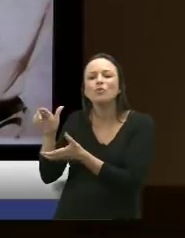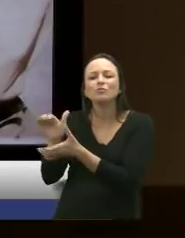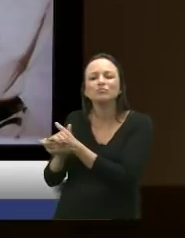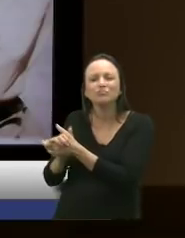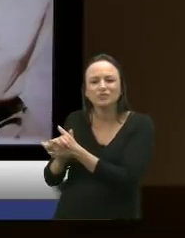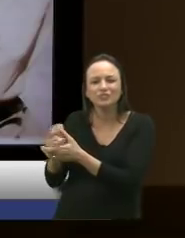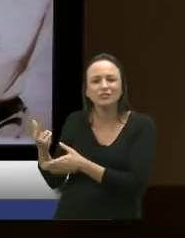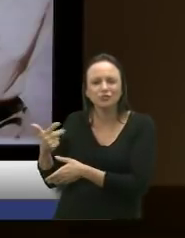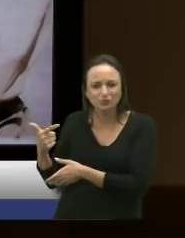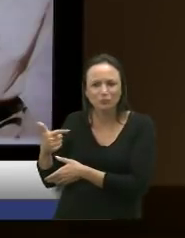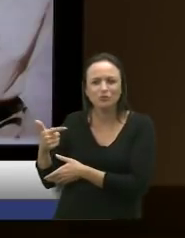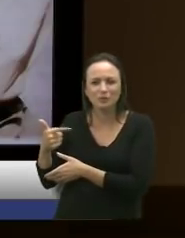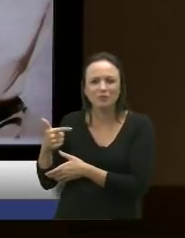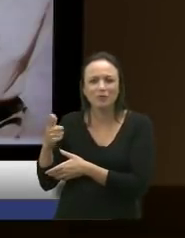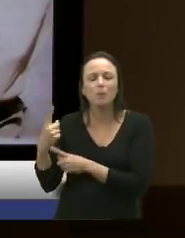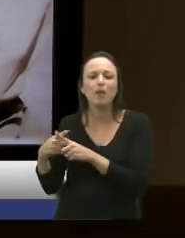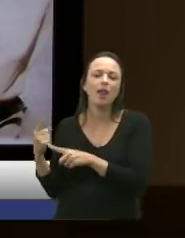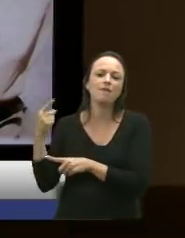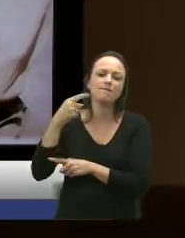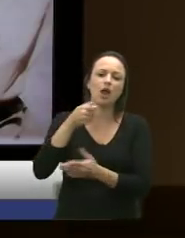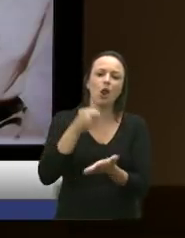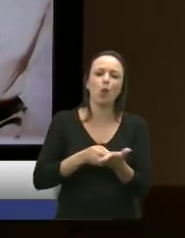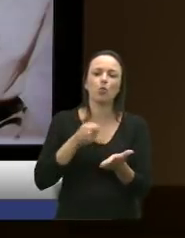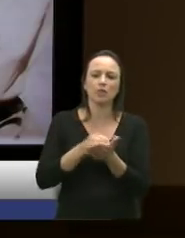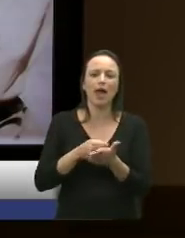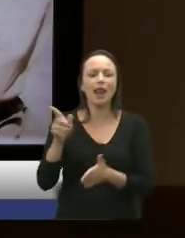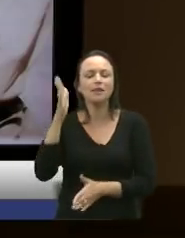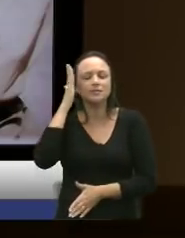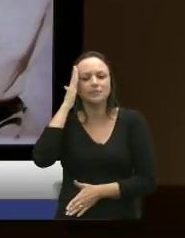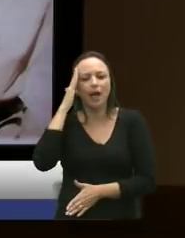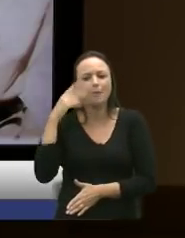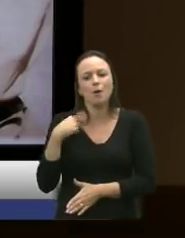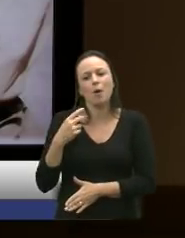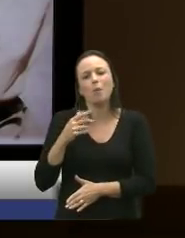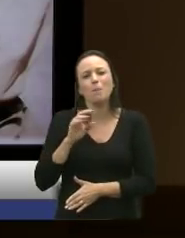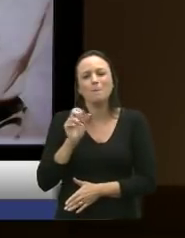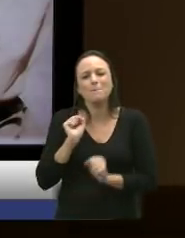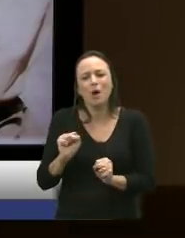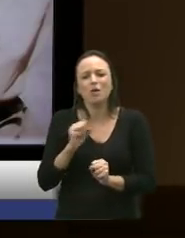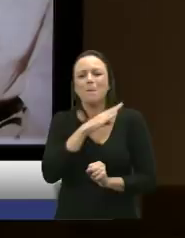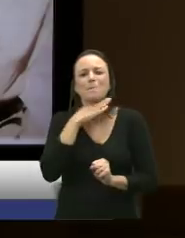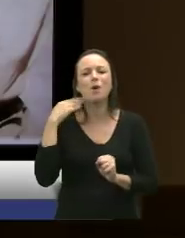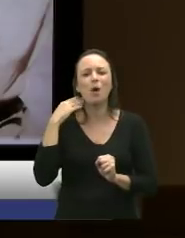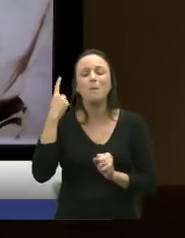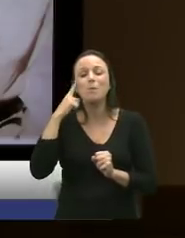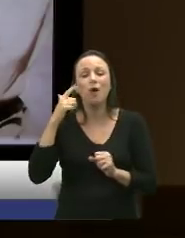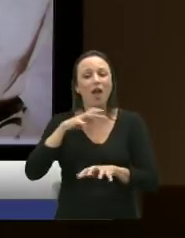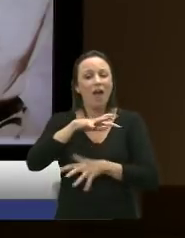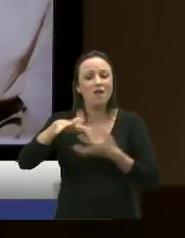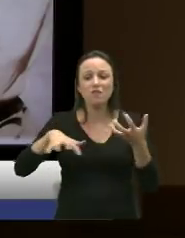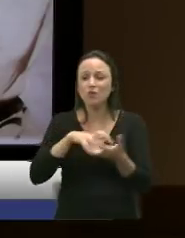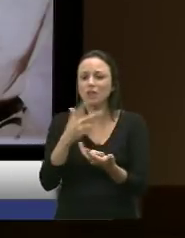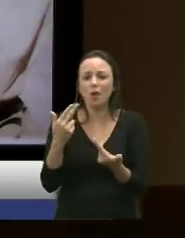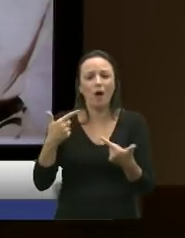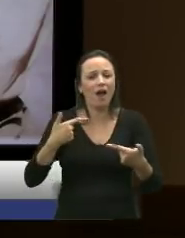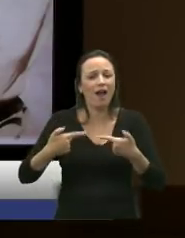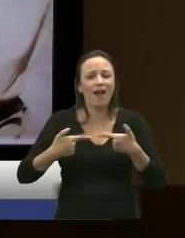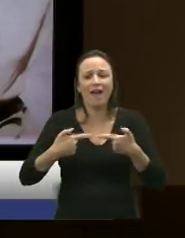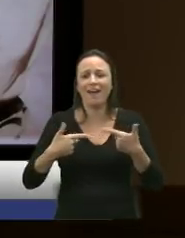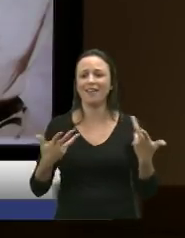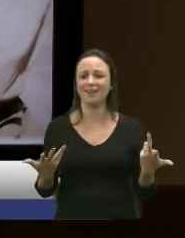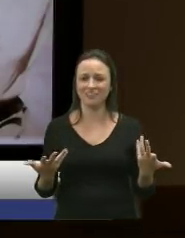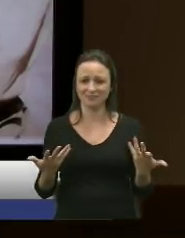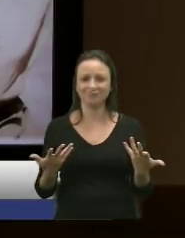para lutar pela revolução. Ele sabe que pode morrer. Revolução é guerra. Ele sabe que pode morrer. Mas ainda que